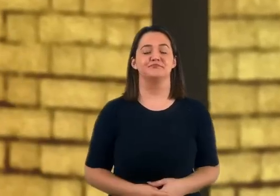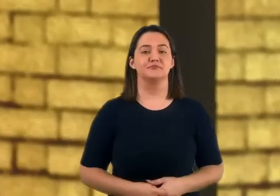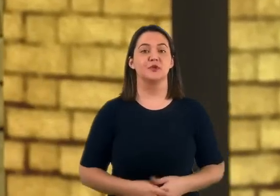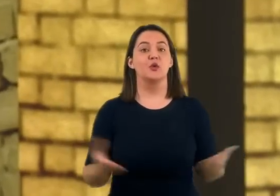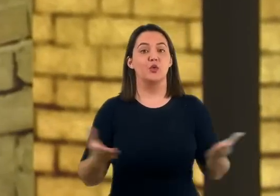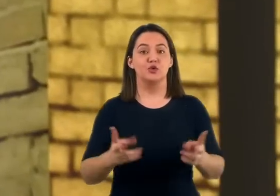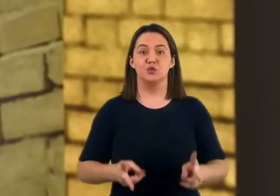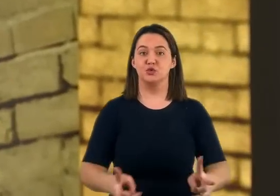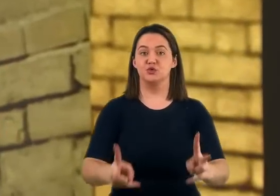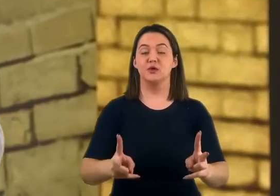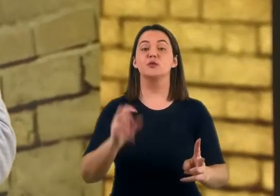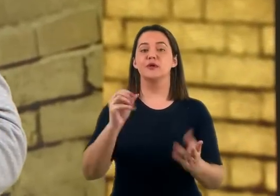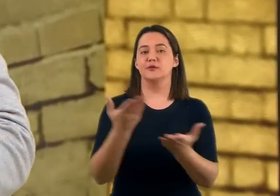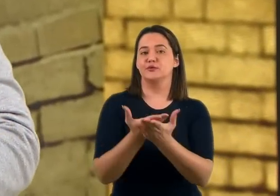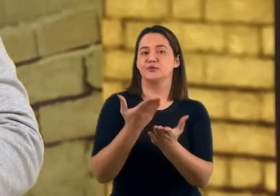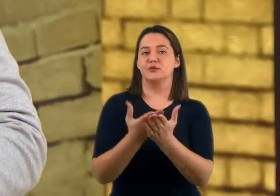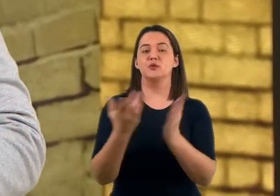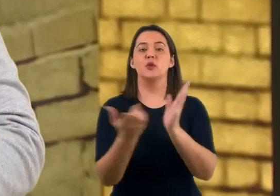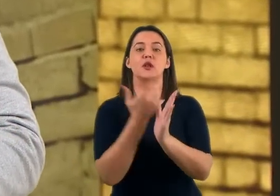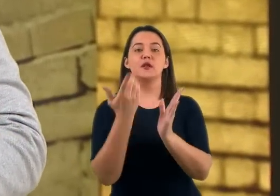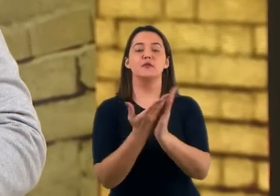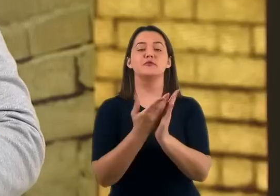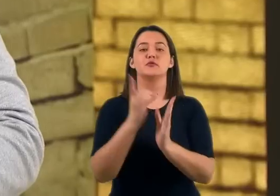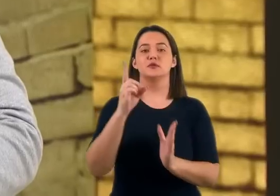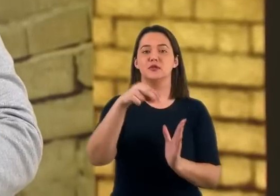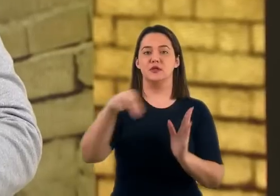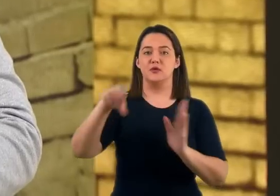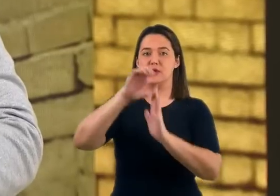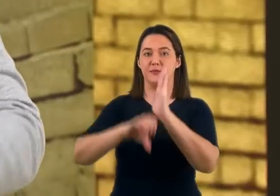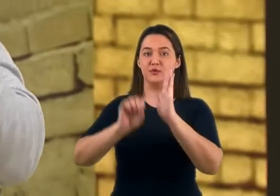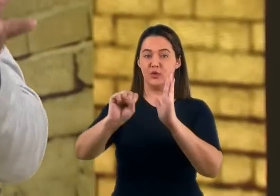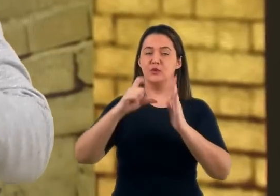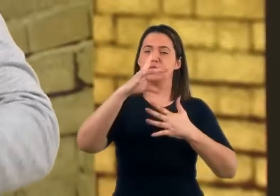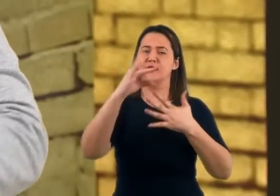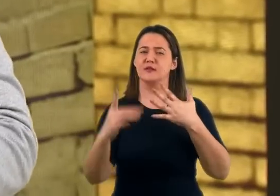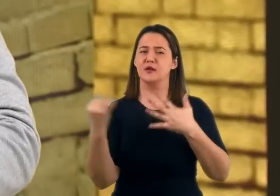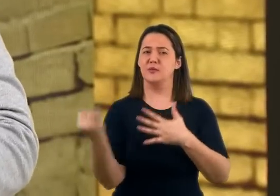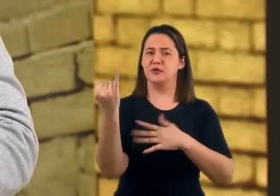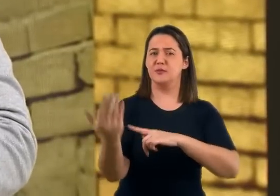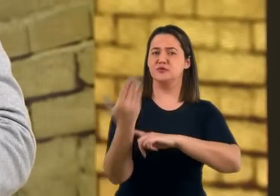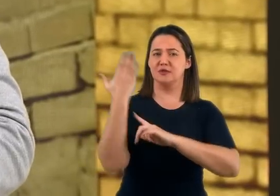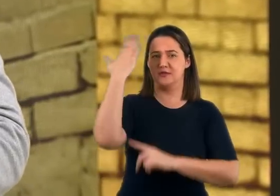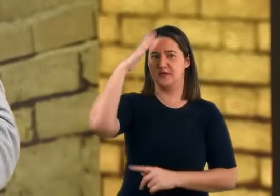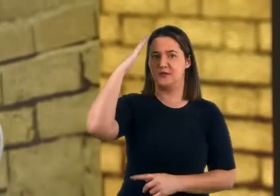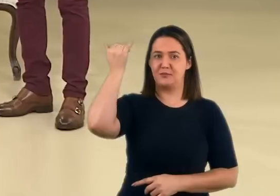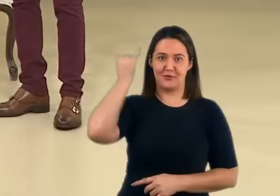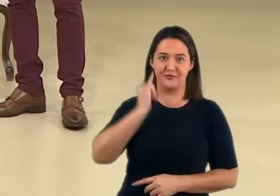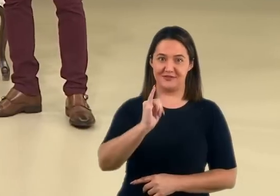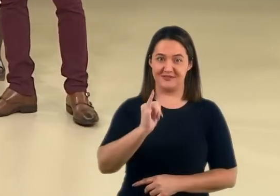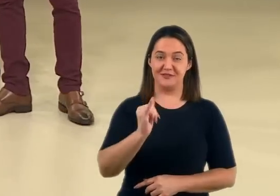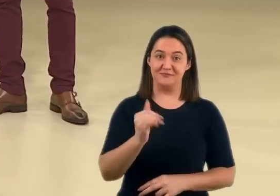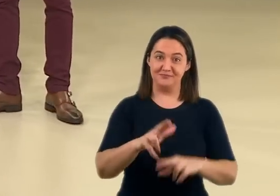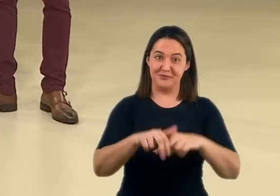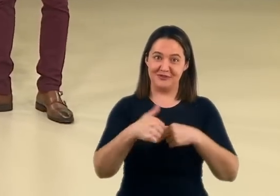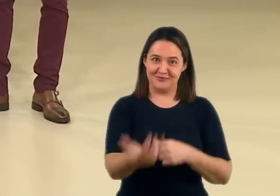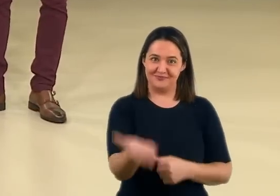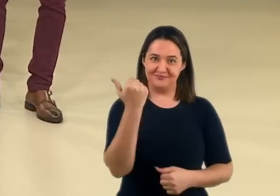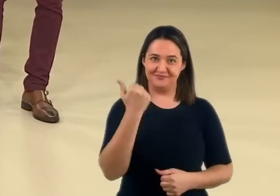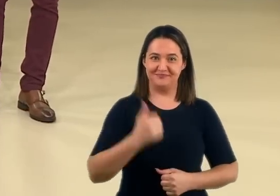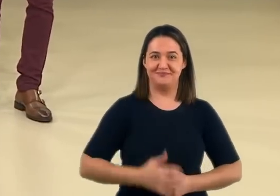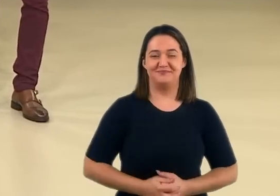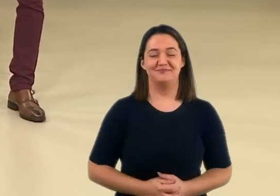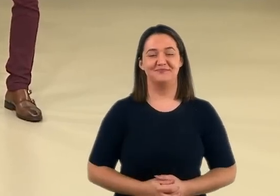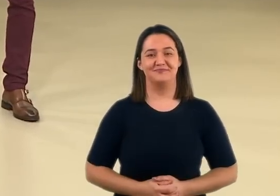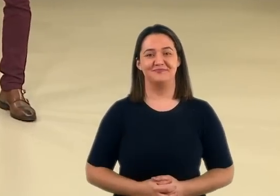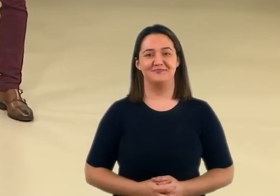continuar hoje estudando Daniel capítulo 8, com detalhes muito importantes para o entendimento da profecia. Portanto, não sai daí porque